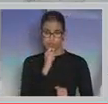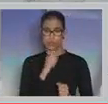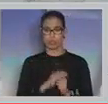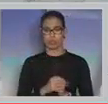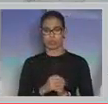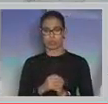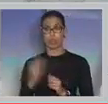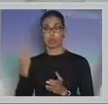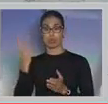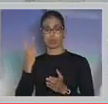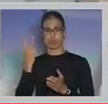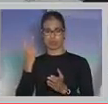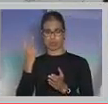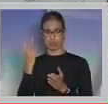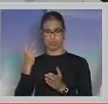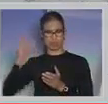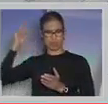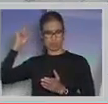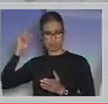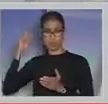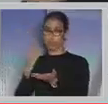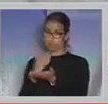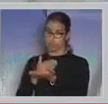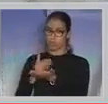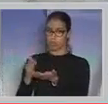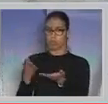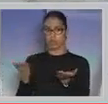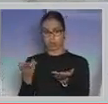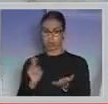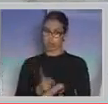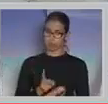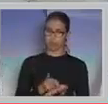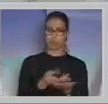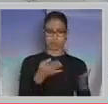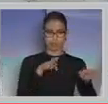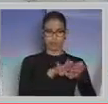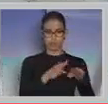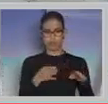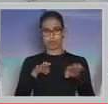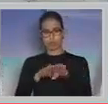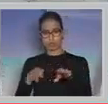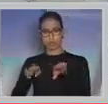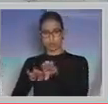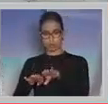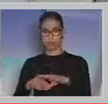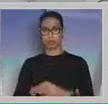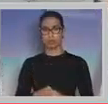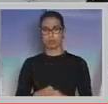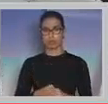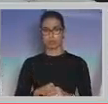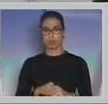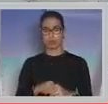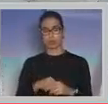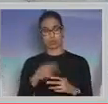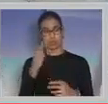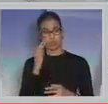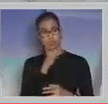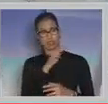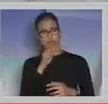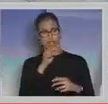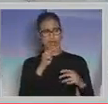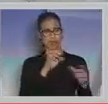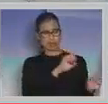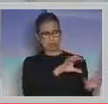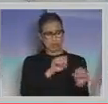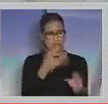últimos secretários de educação mais que tem procedimento agora na gestão Dória então nós estamos assistindo o desmonte